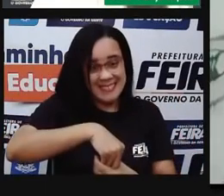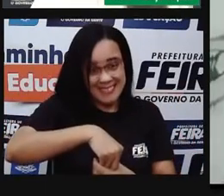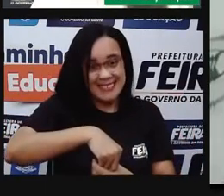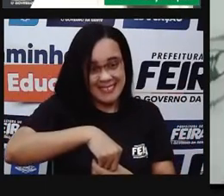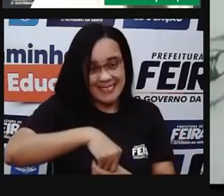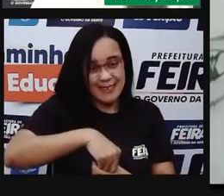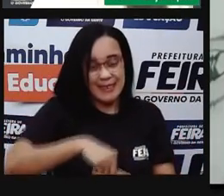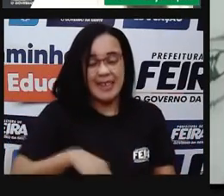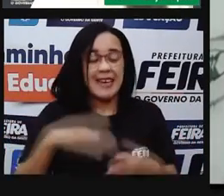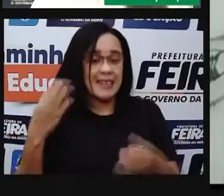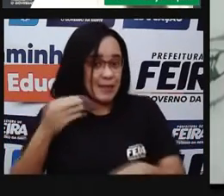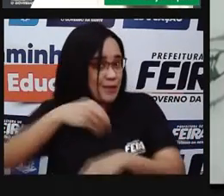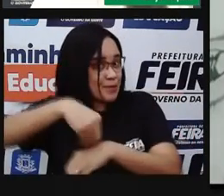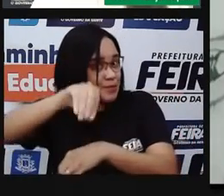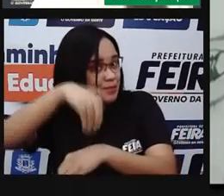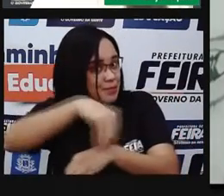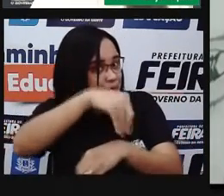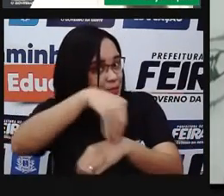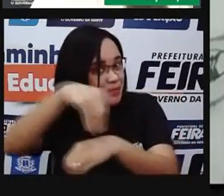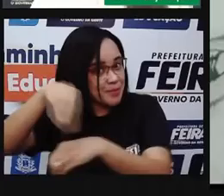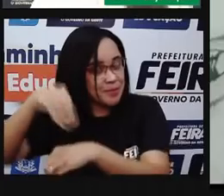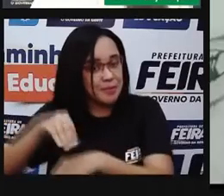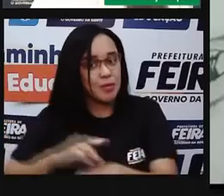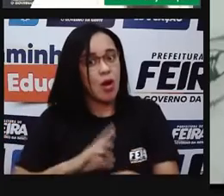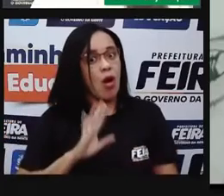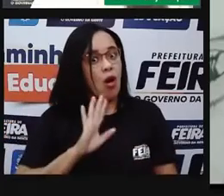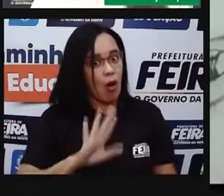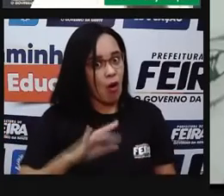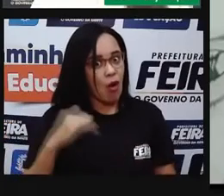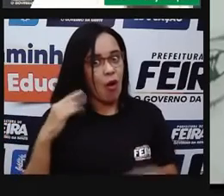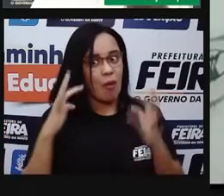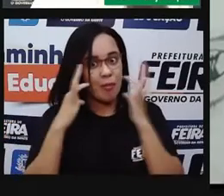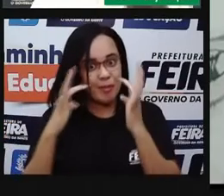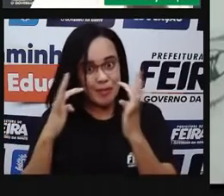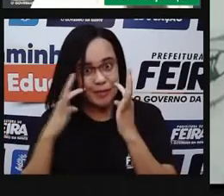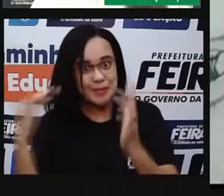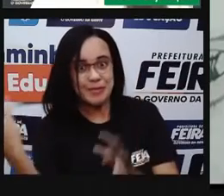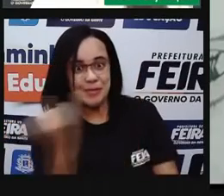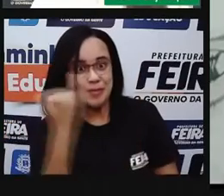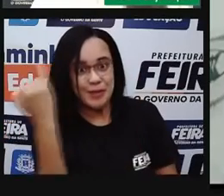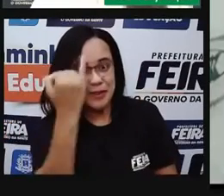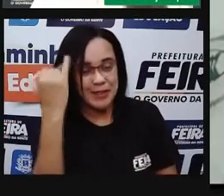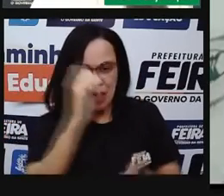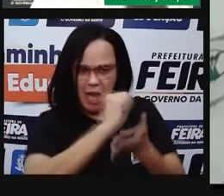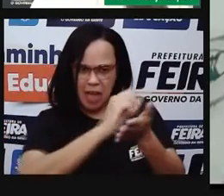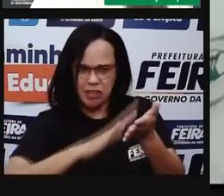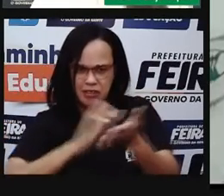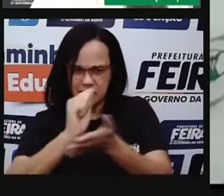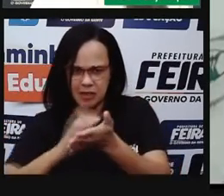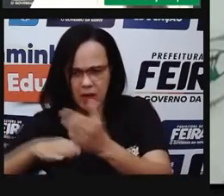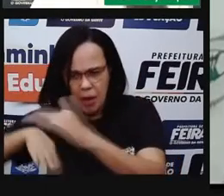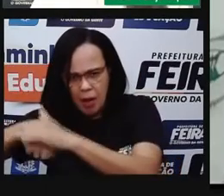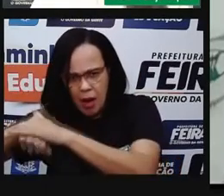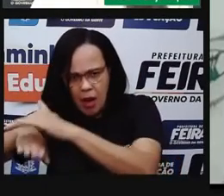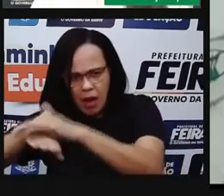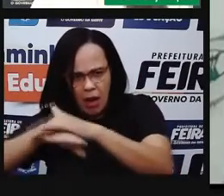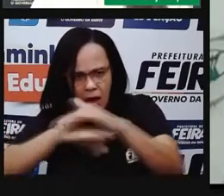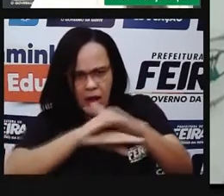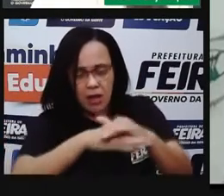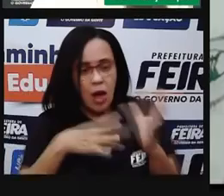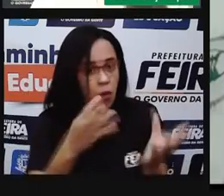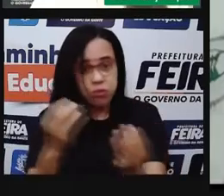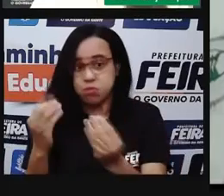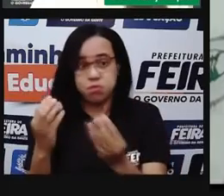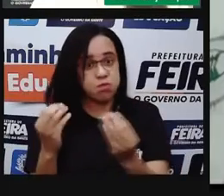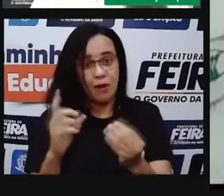vocês. Não acumule atividades. Mantenha sempre seu professor informado e tire